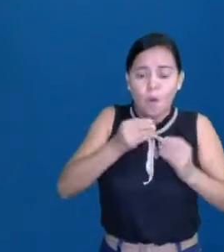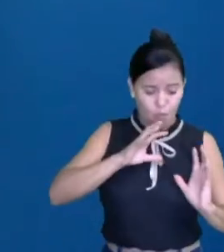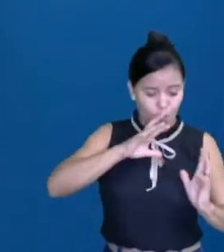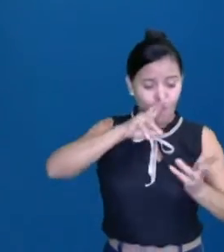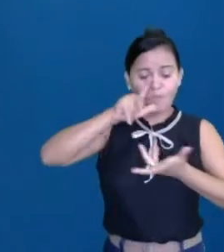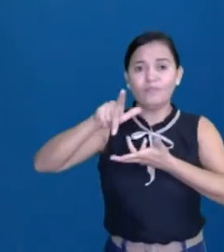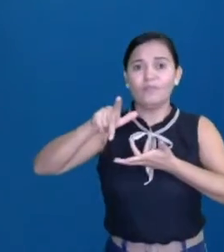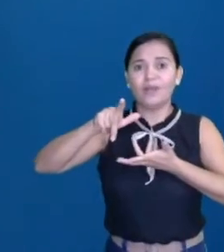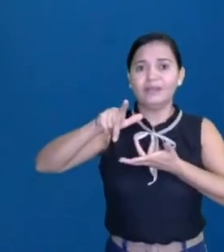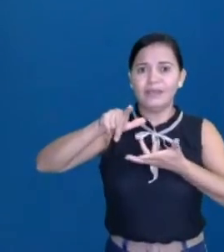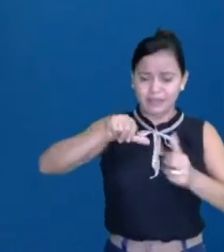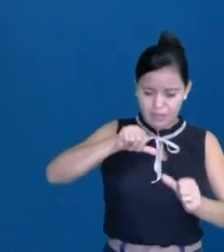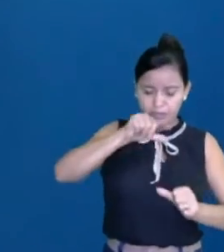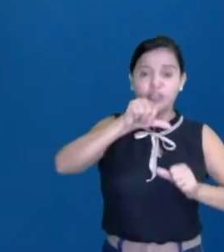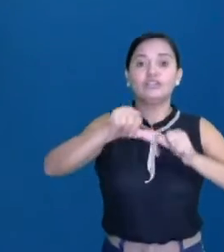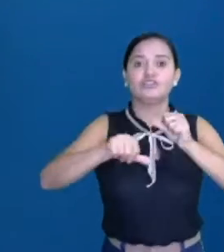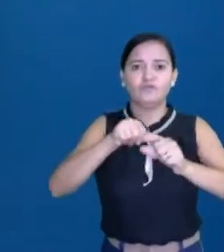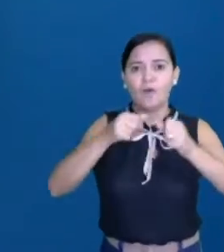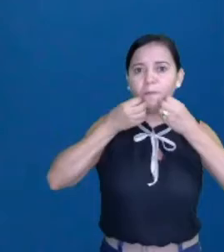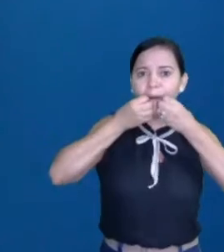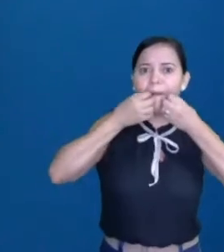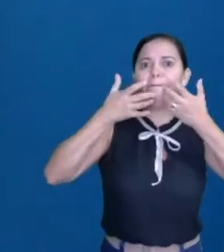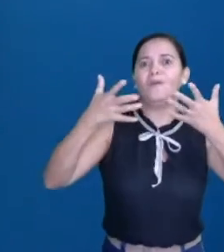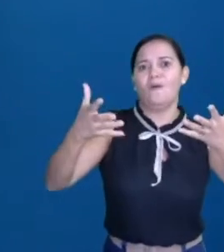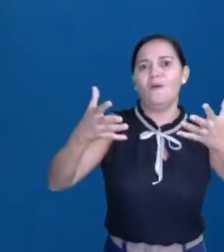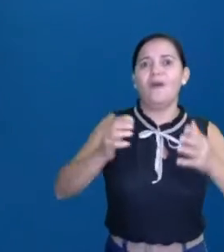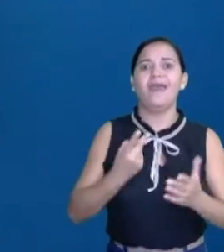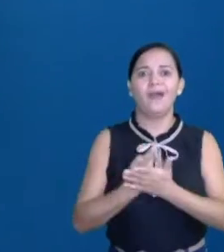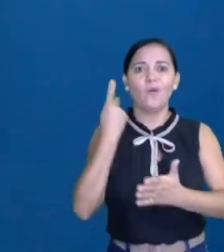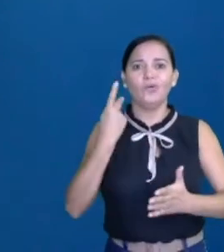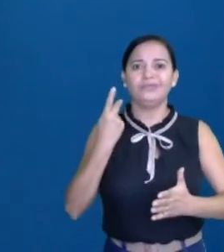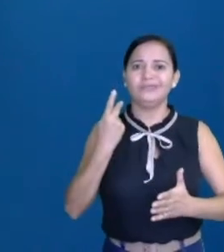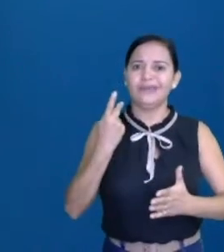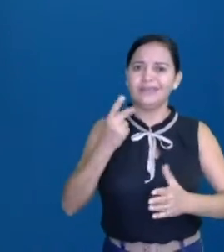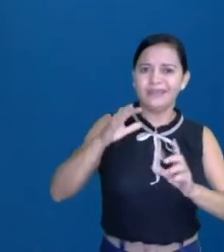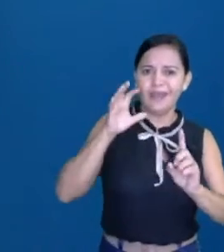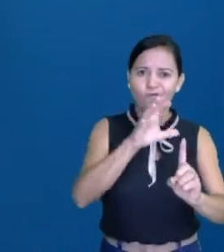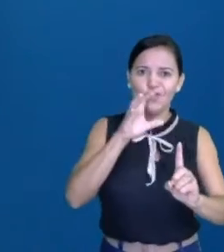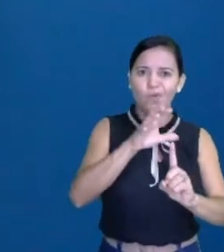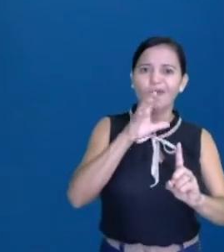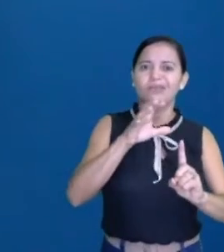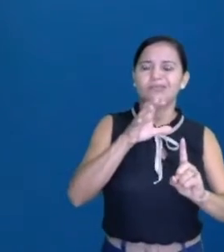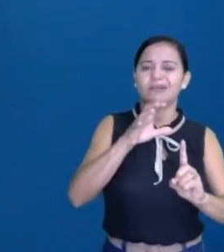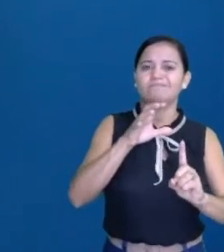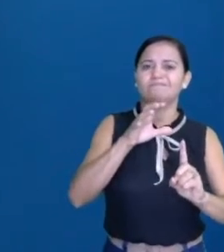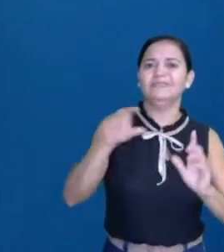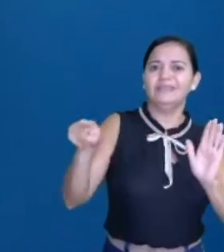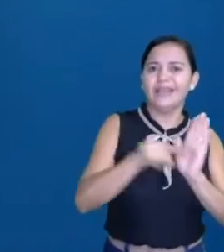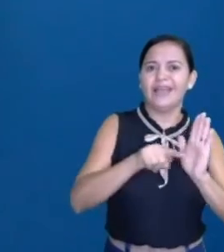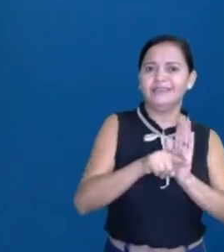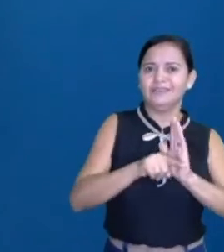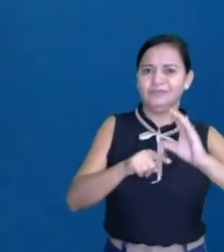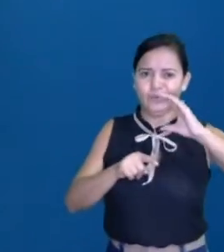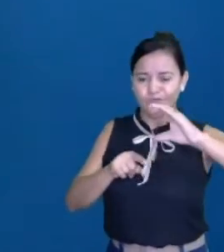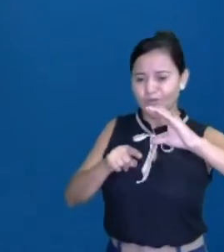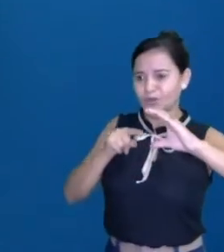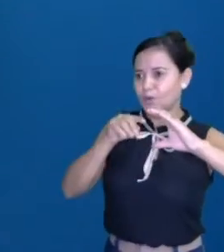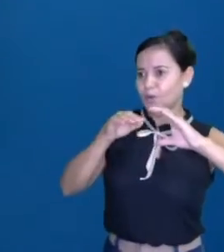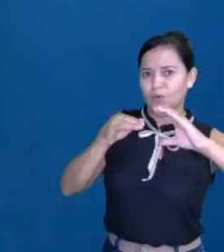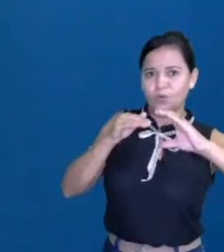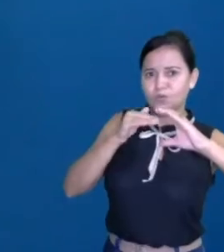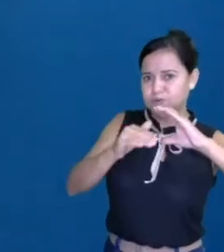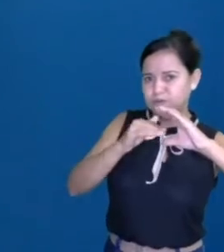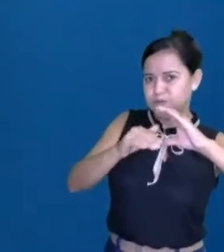planeta se recuperar. Então gera o que a gente chama de aquecimento global. Aí sim, o efeito estufa exagerado, gerando o fenômeno do